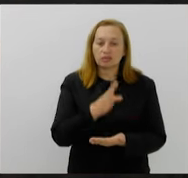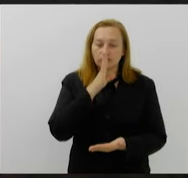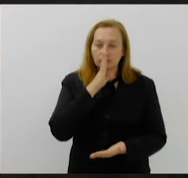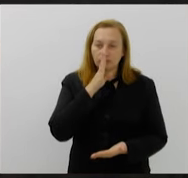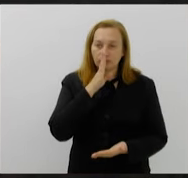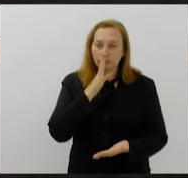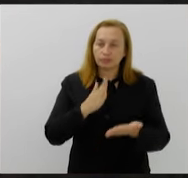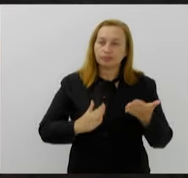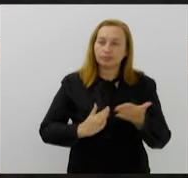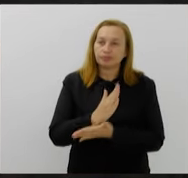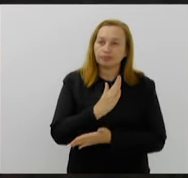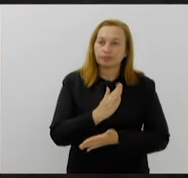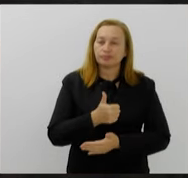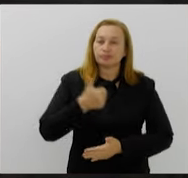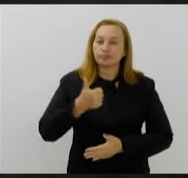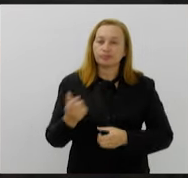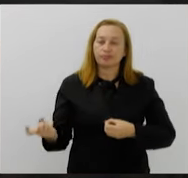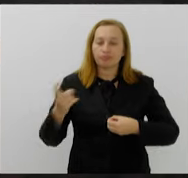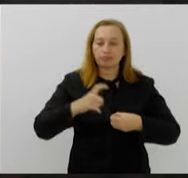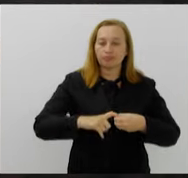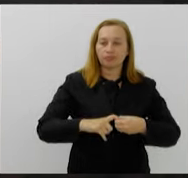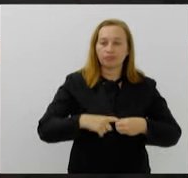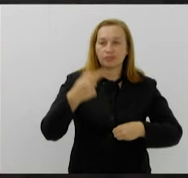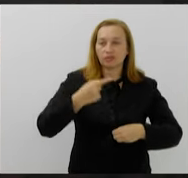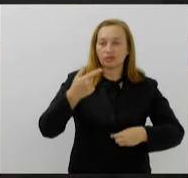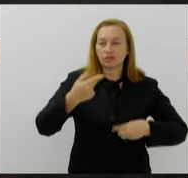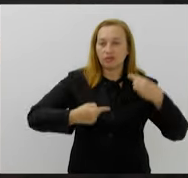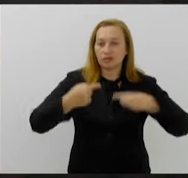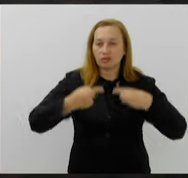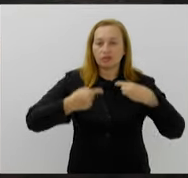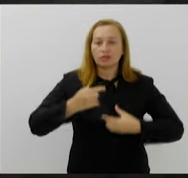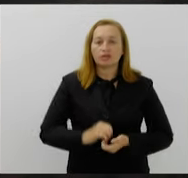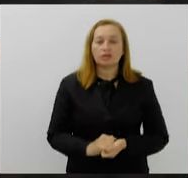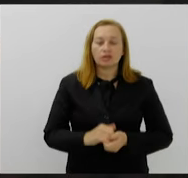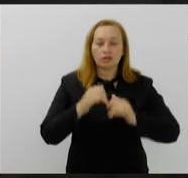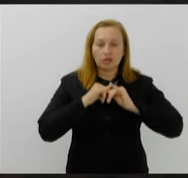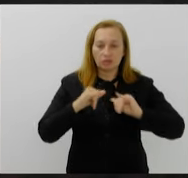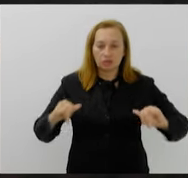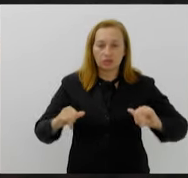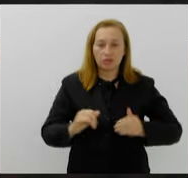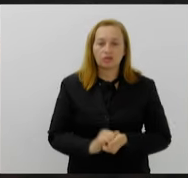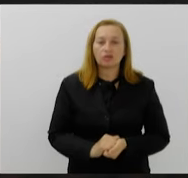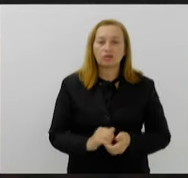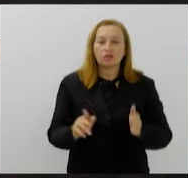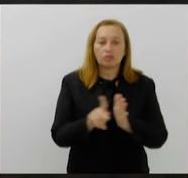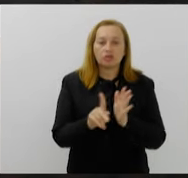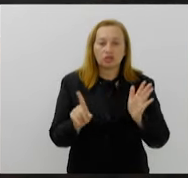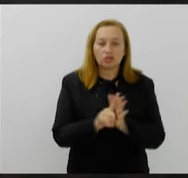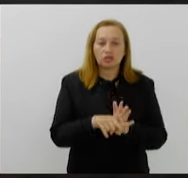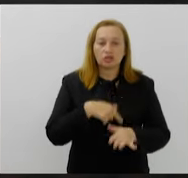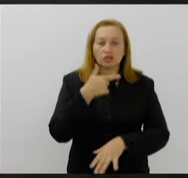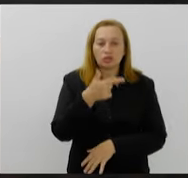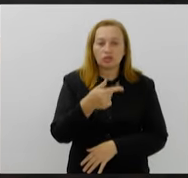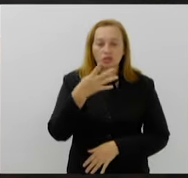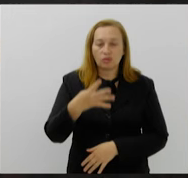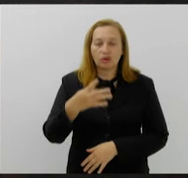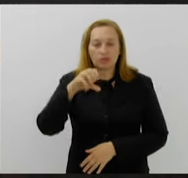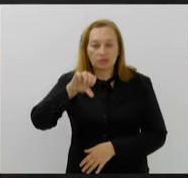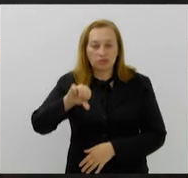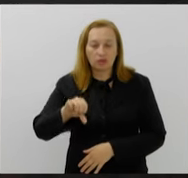estão aprovada em primeira e retorna em segunda anuncio projeto de lei número